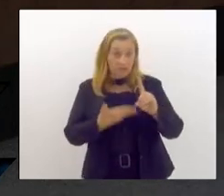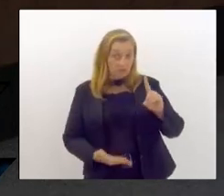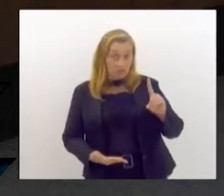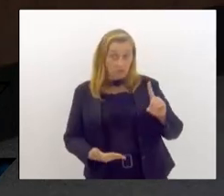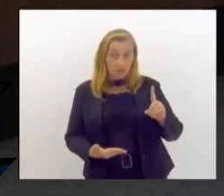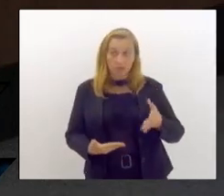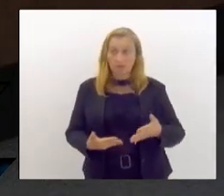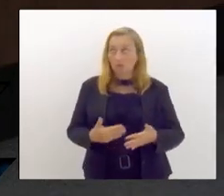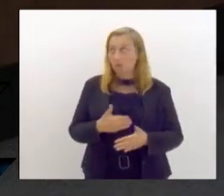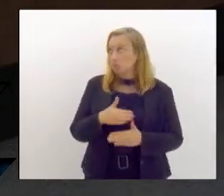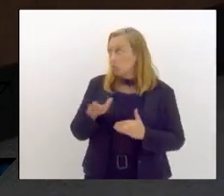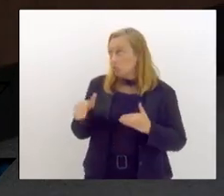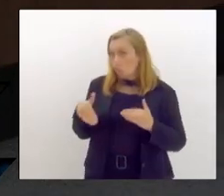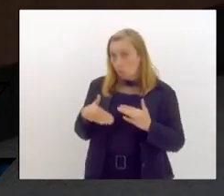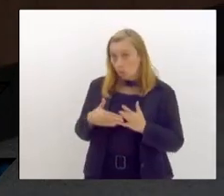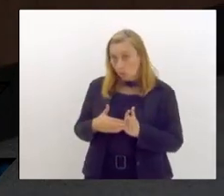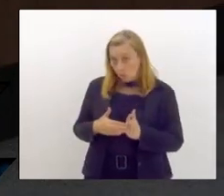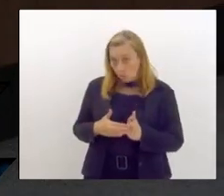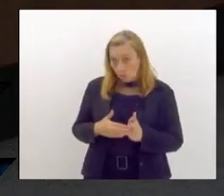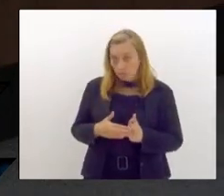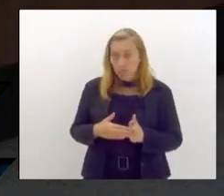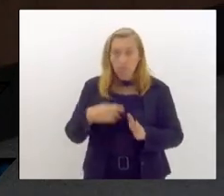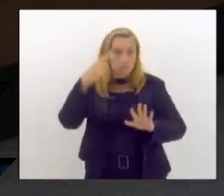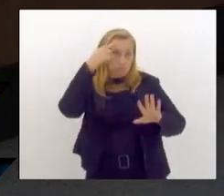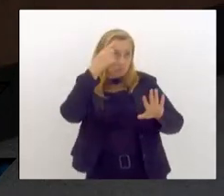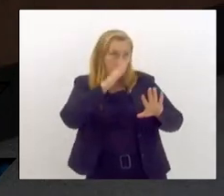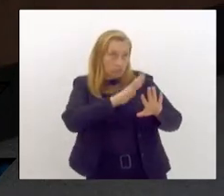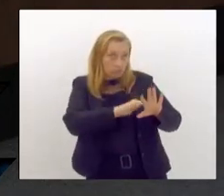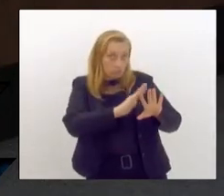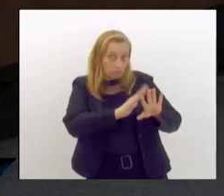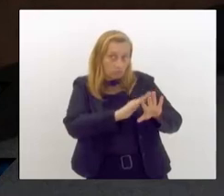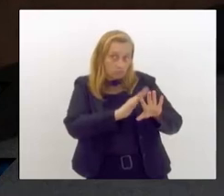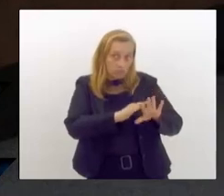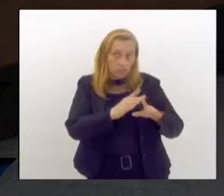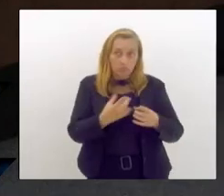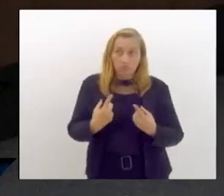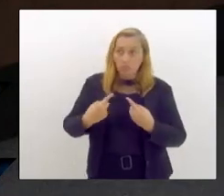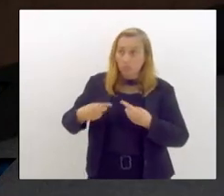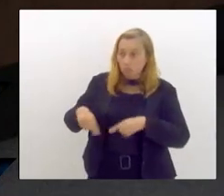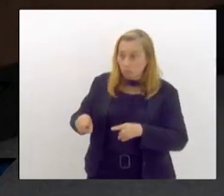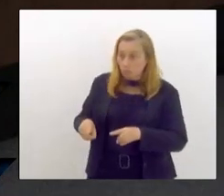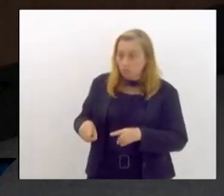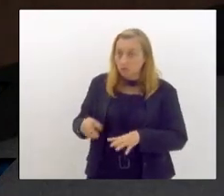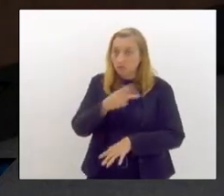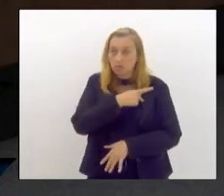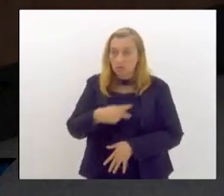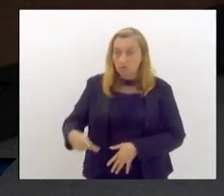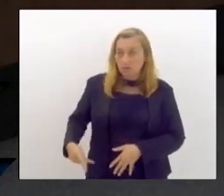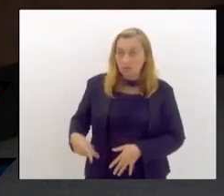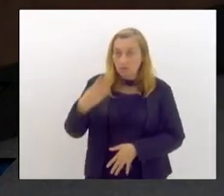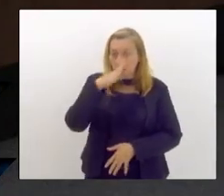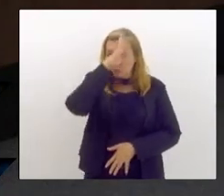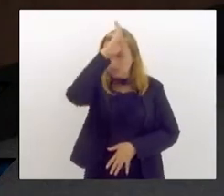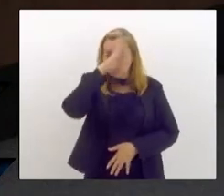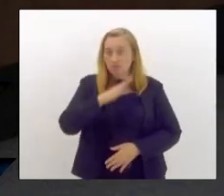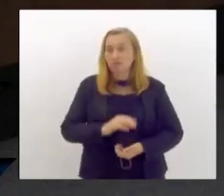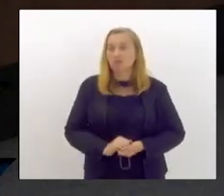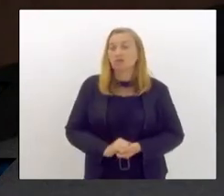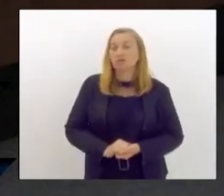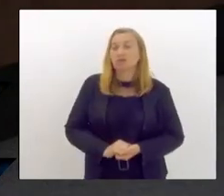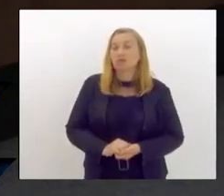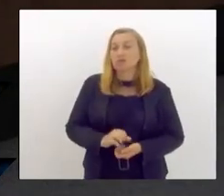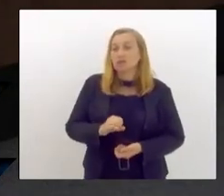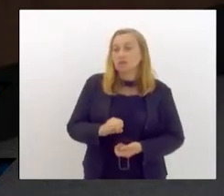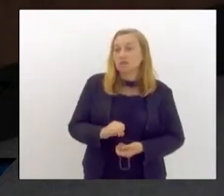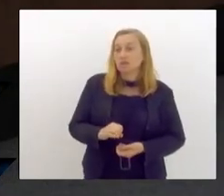que pese toda a sua vertente ideológica, todas as afrontas ao presidente da República, Jair Bolsonaro, que, se é